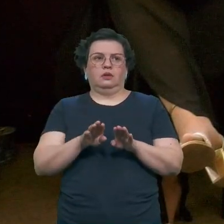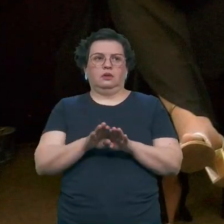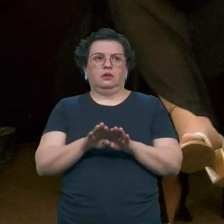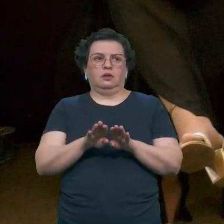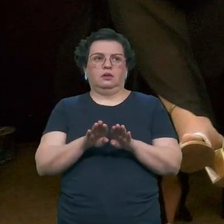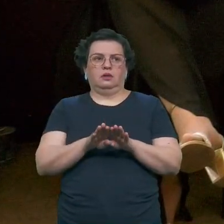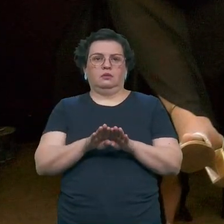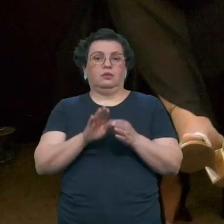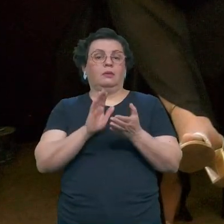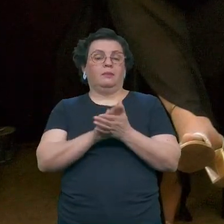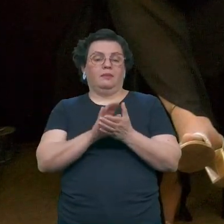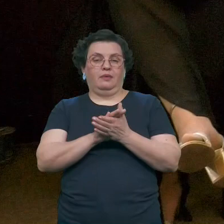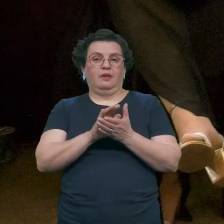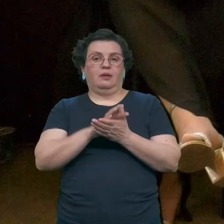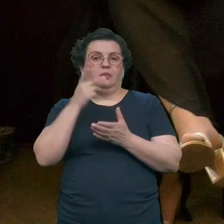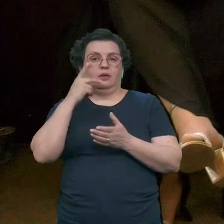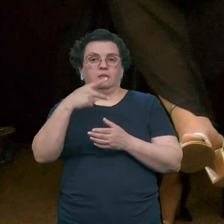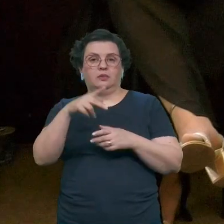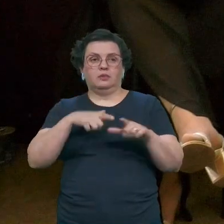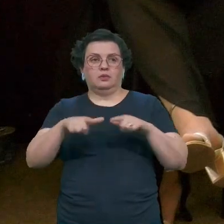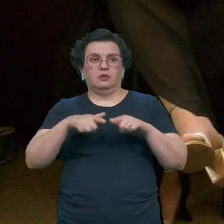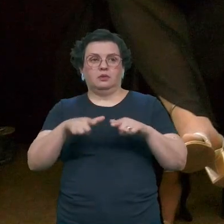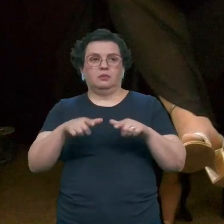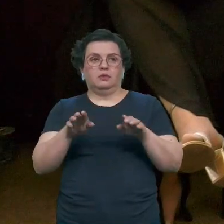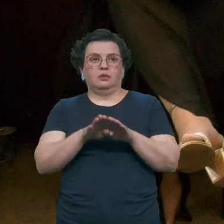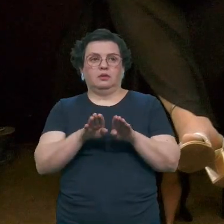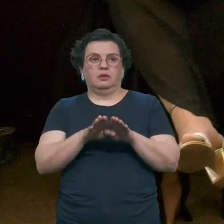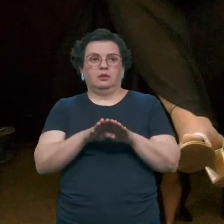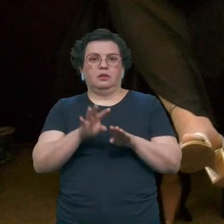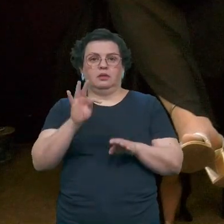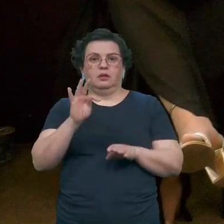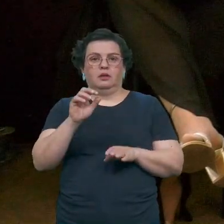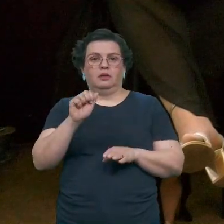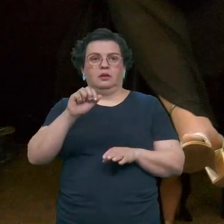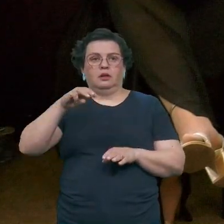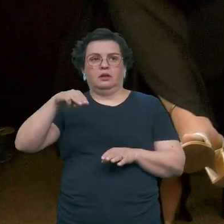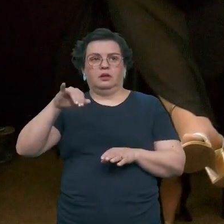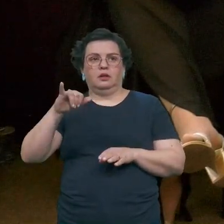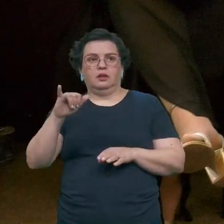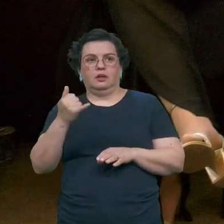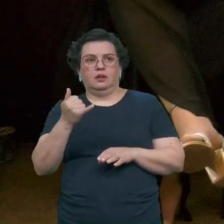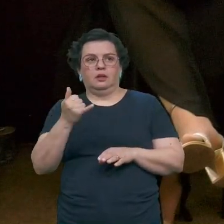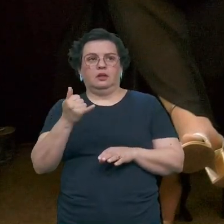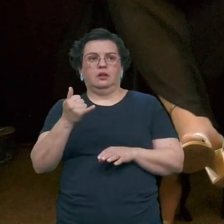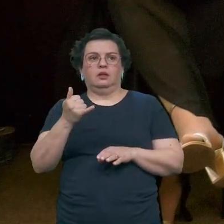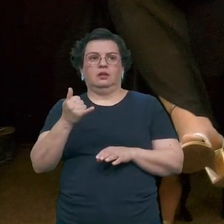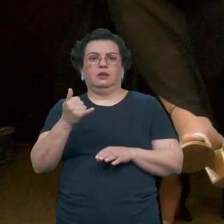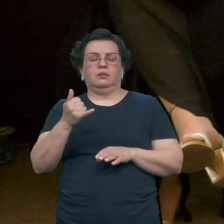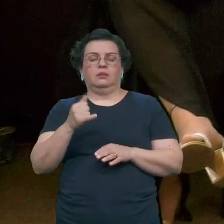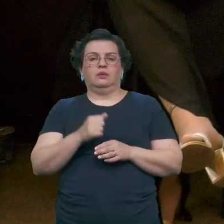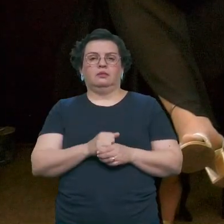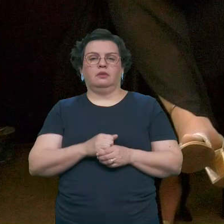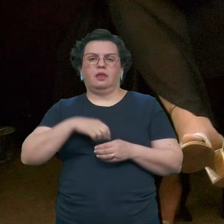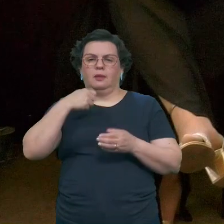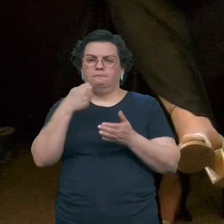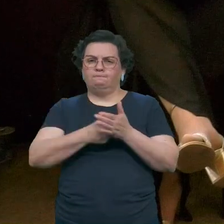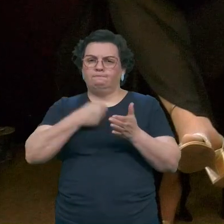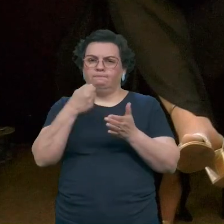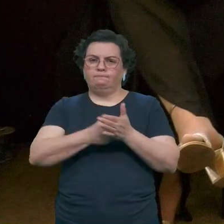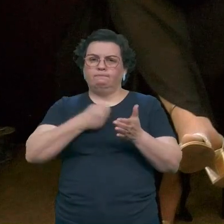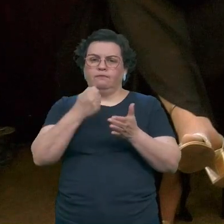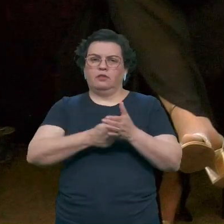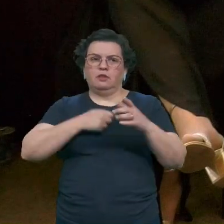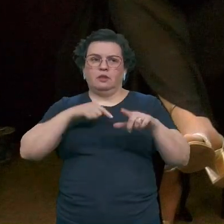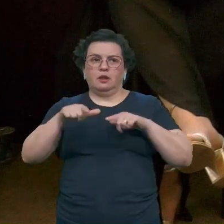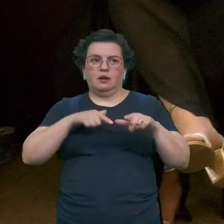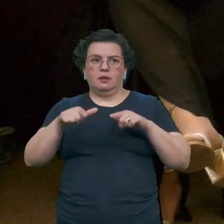Perão, parabéns também pelo trabalho, cumprimentar essa menina incansável também, a Tami, que